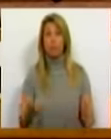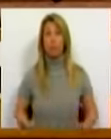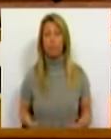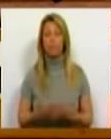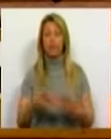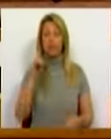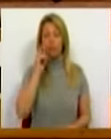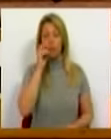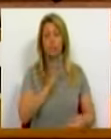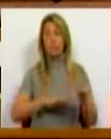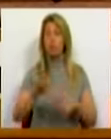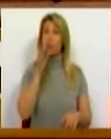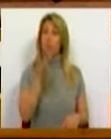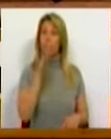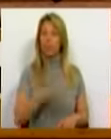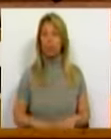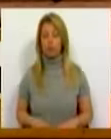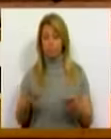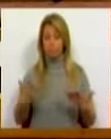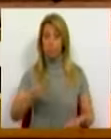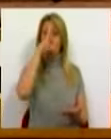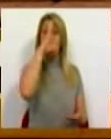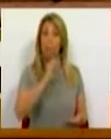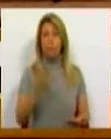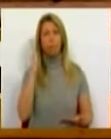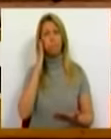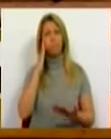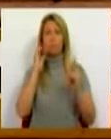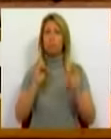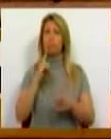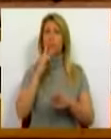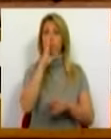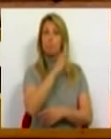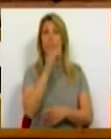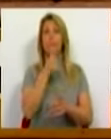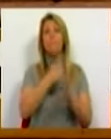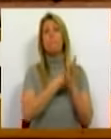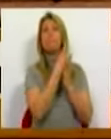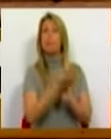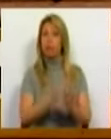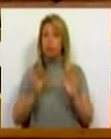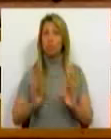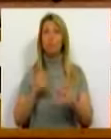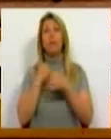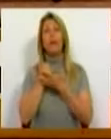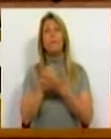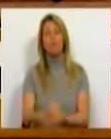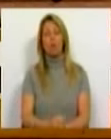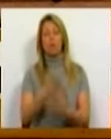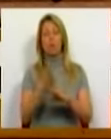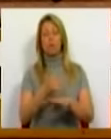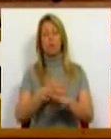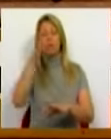e senhores deputados, o atual Governo está a implementar medidas concretas de apoio ao setor do leite e